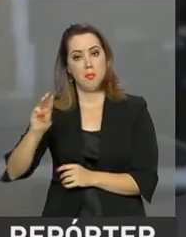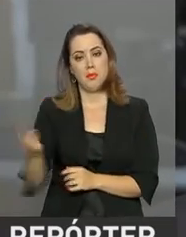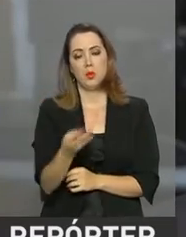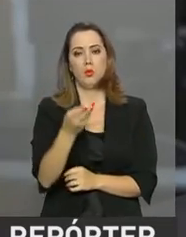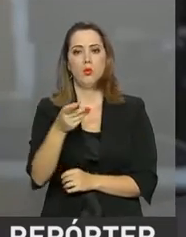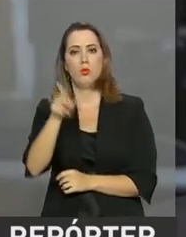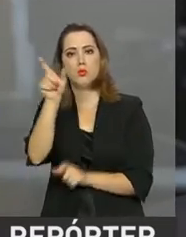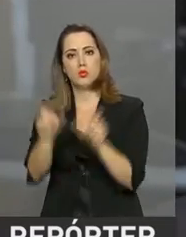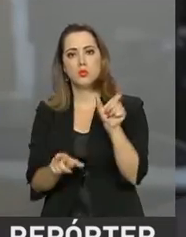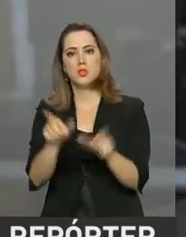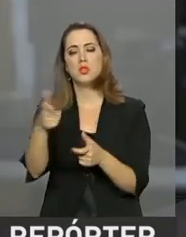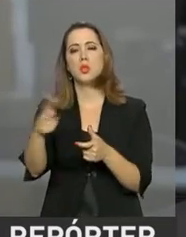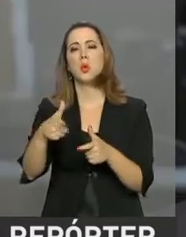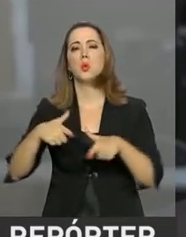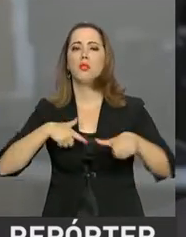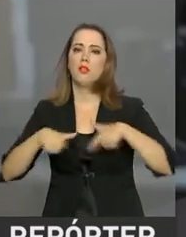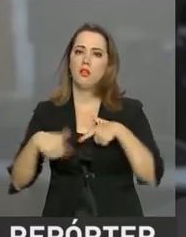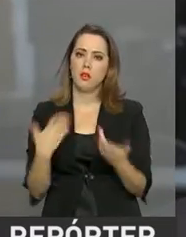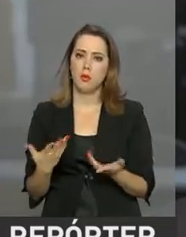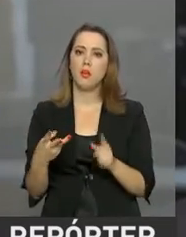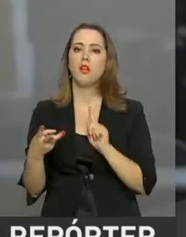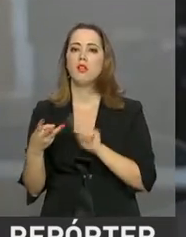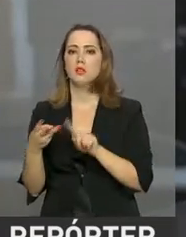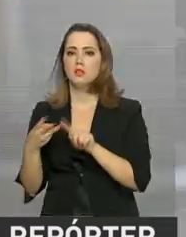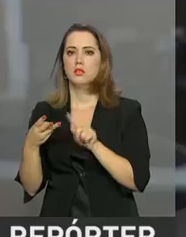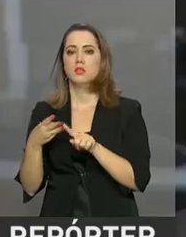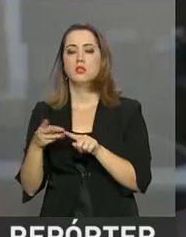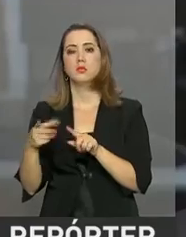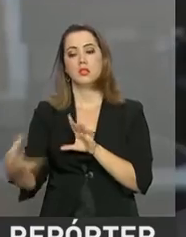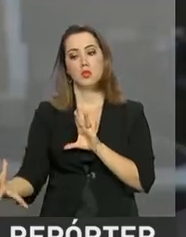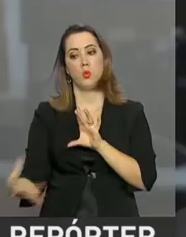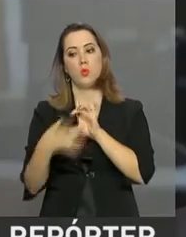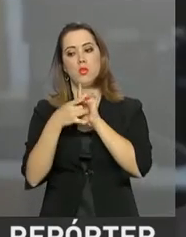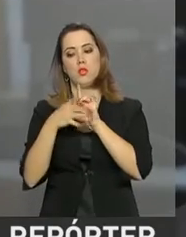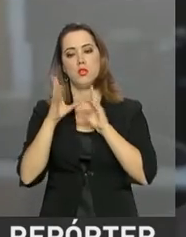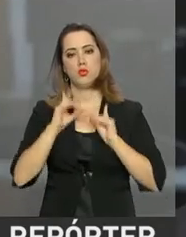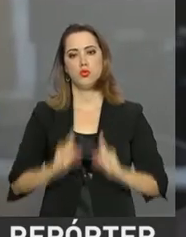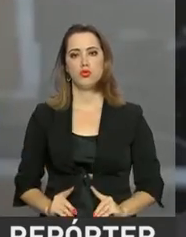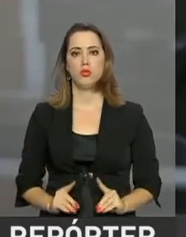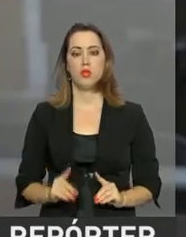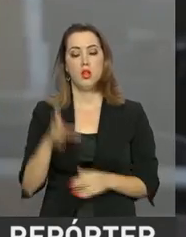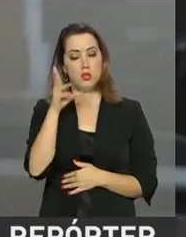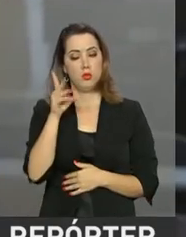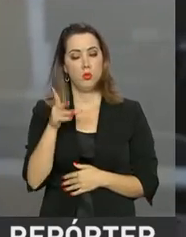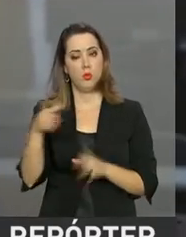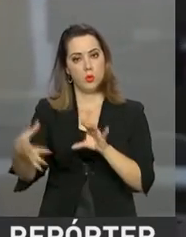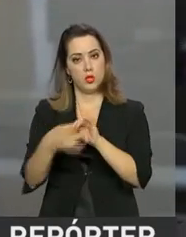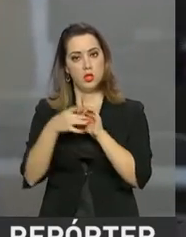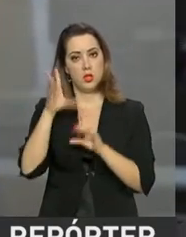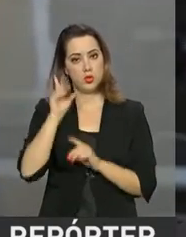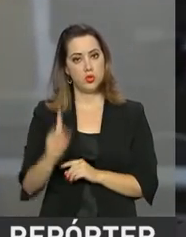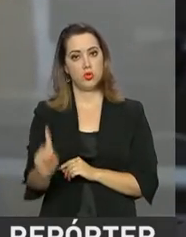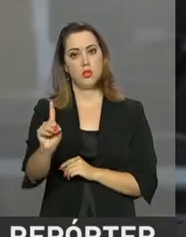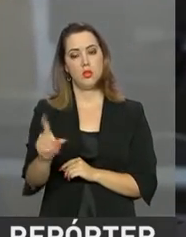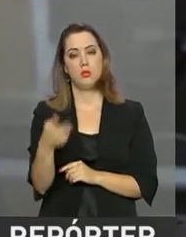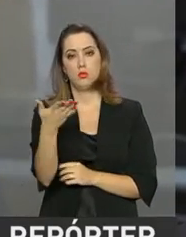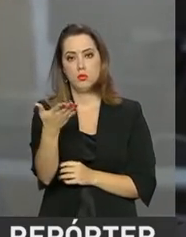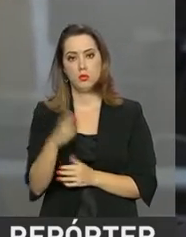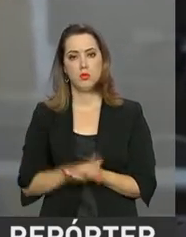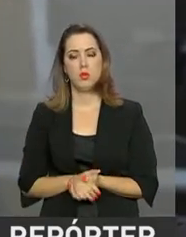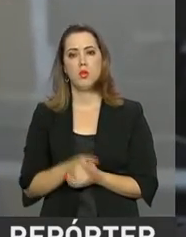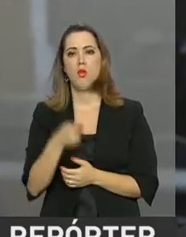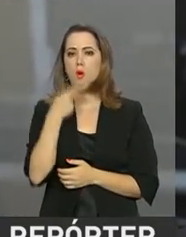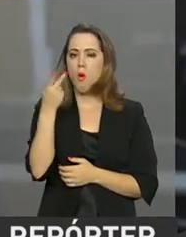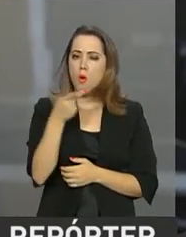terceiro eixo que é fundamental é consolidar direitos agora uma coisa o governo reforça é que essa reforma não vai reduzir